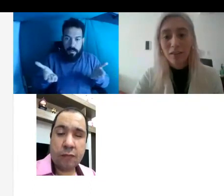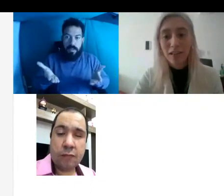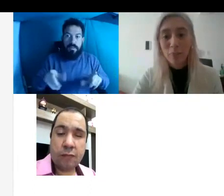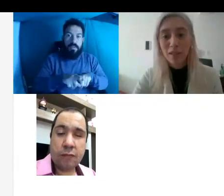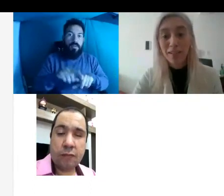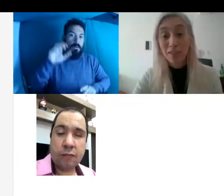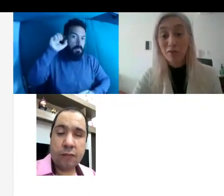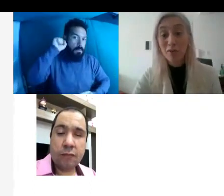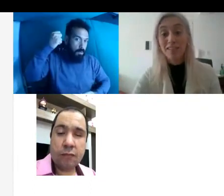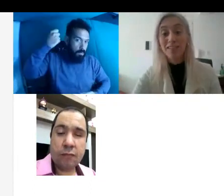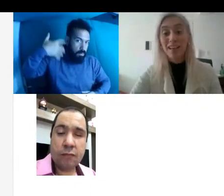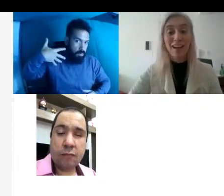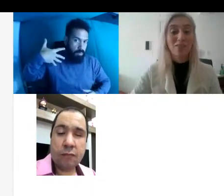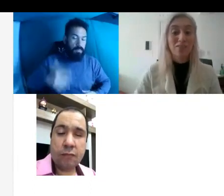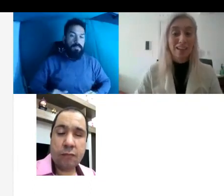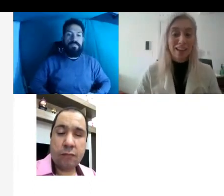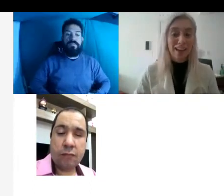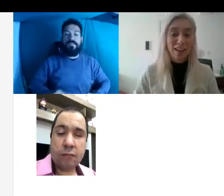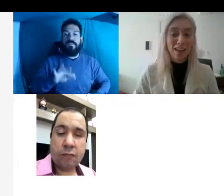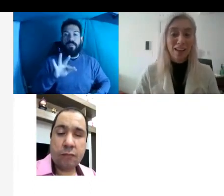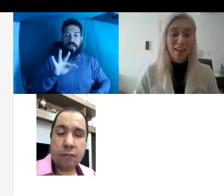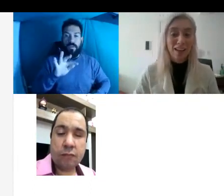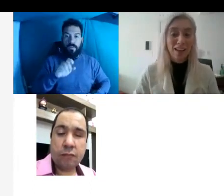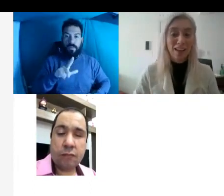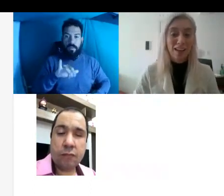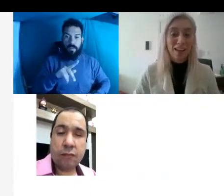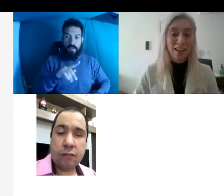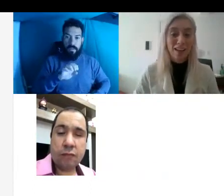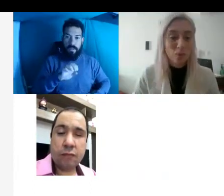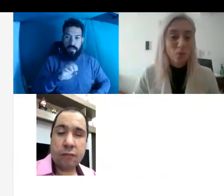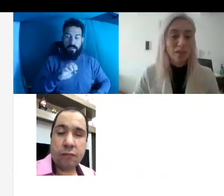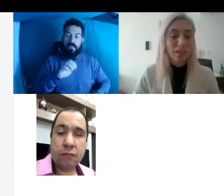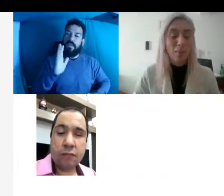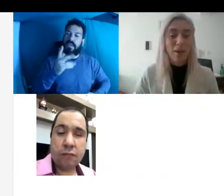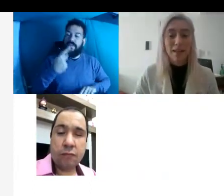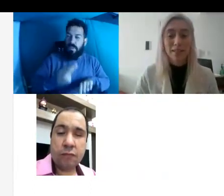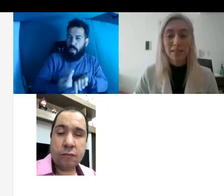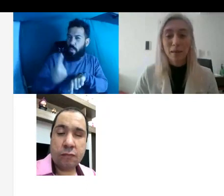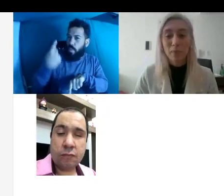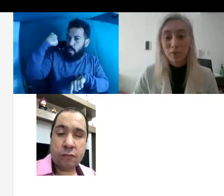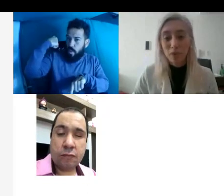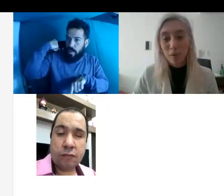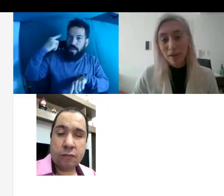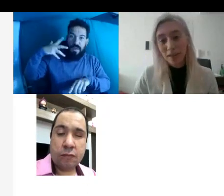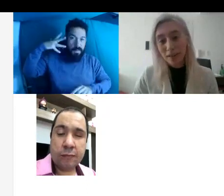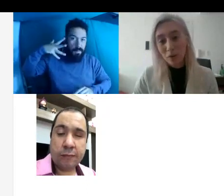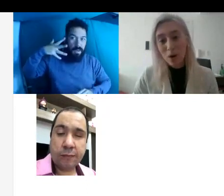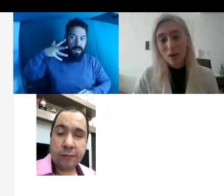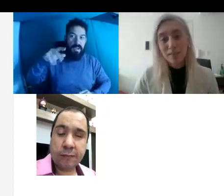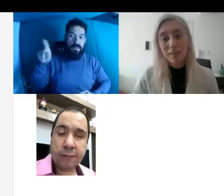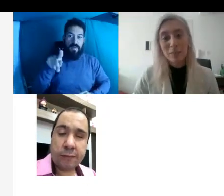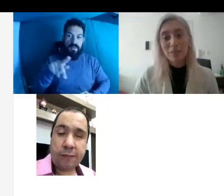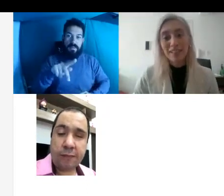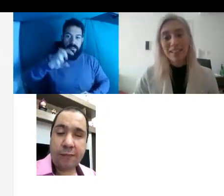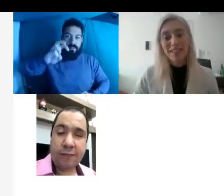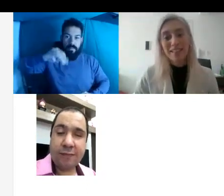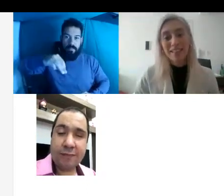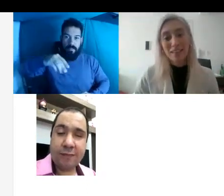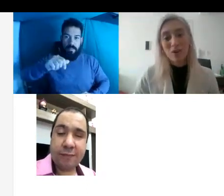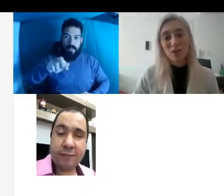audiodescrição. Felipe, que já foi citado lá no início da programação, na palestra da professora Marilene